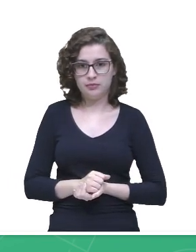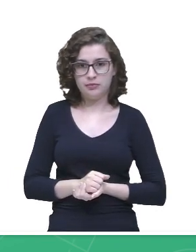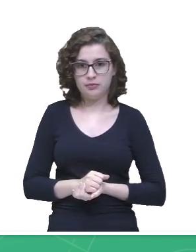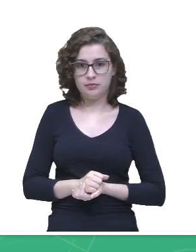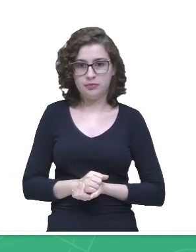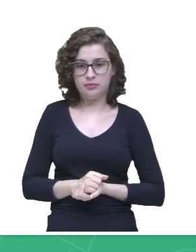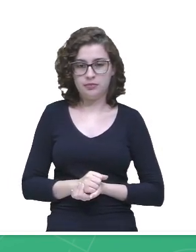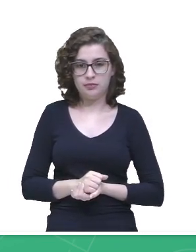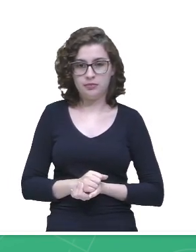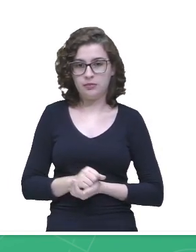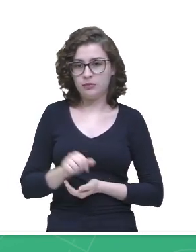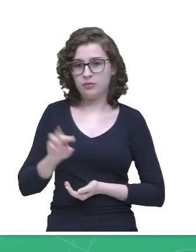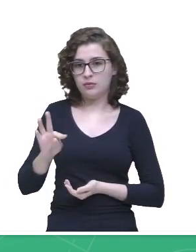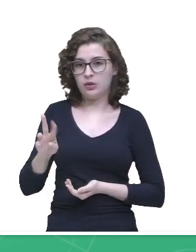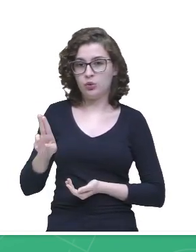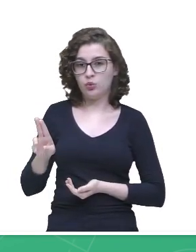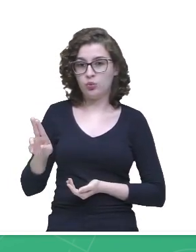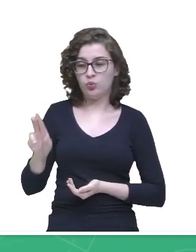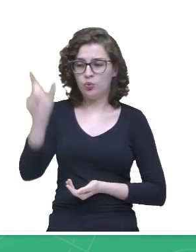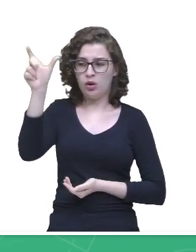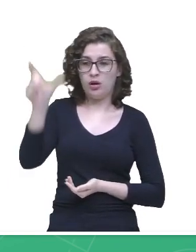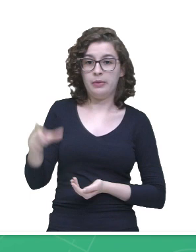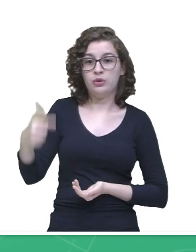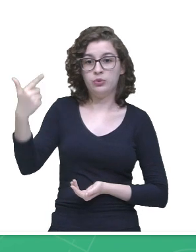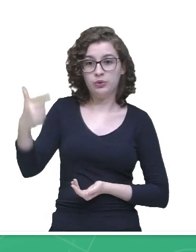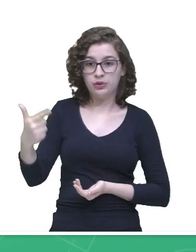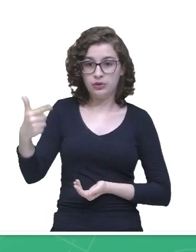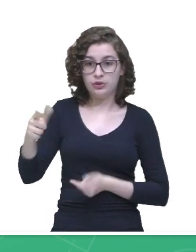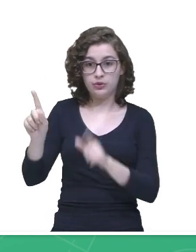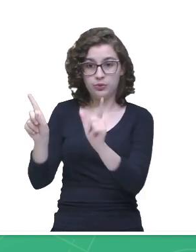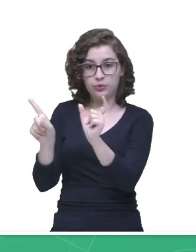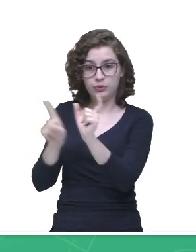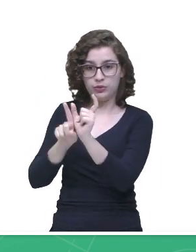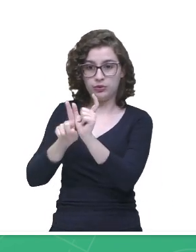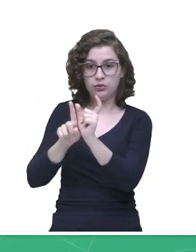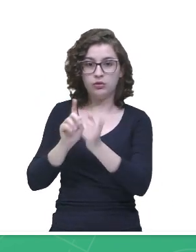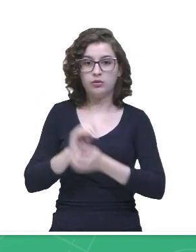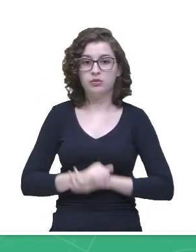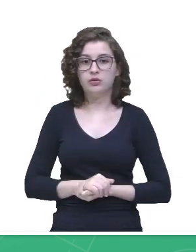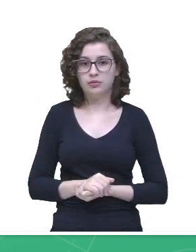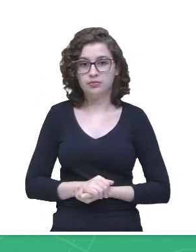me refiro à segunda pessoa do singular. Que has dicho,